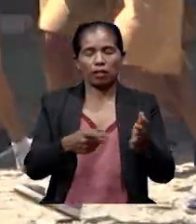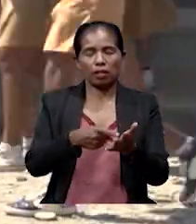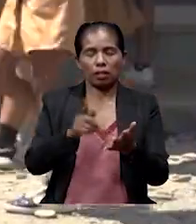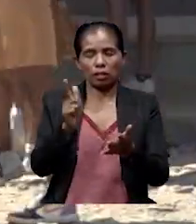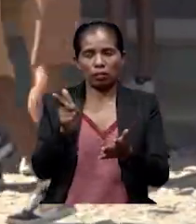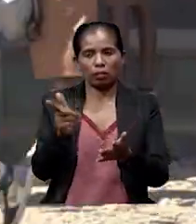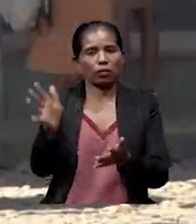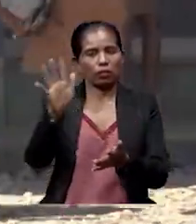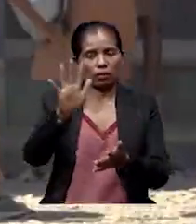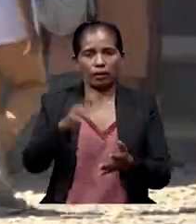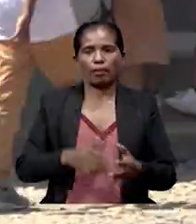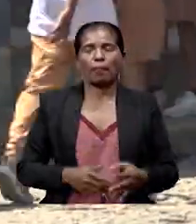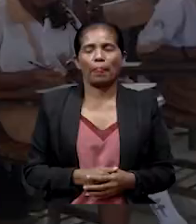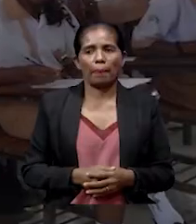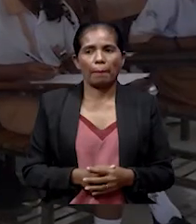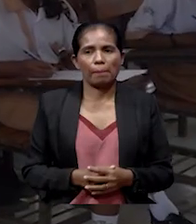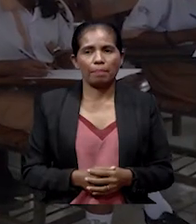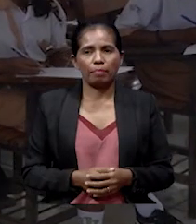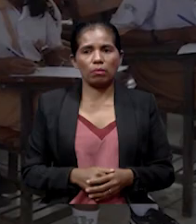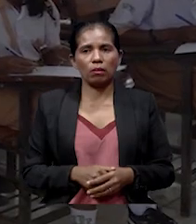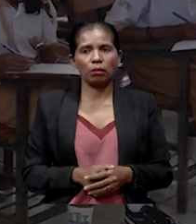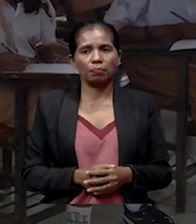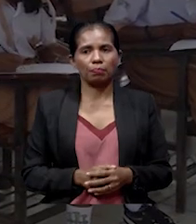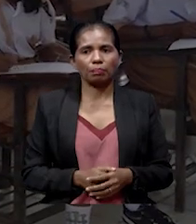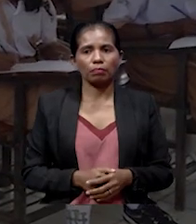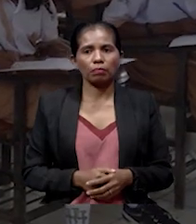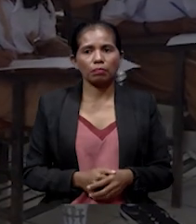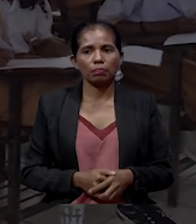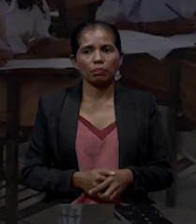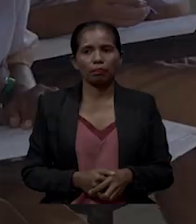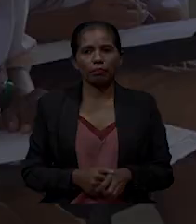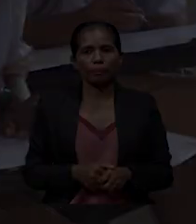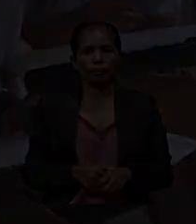ruanulu resin lima. Benvinda Ximenes, Lamberto da Silva, GMN.